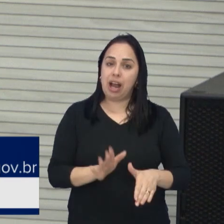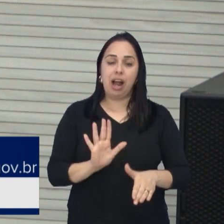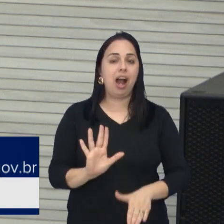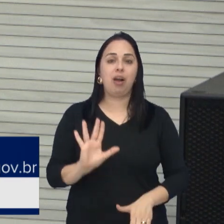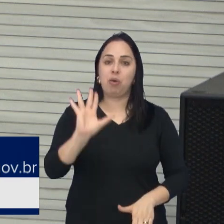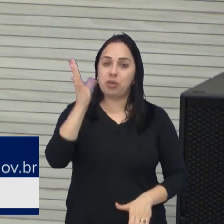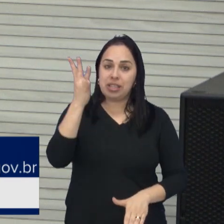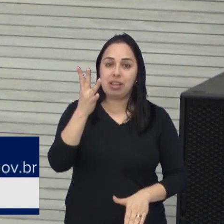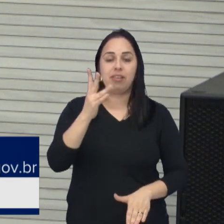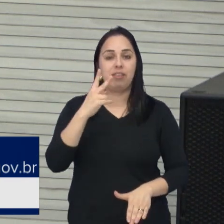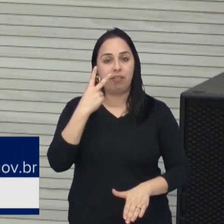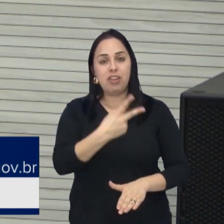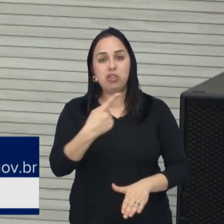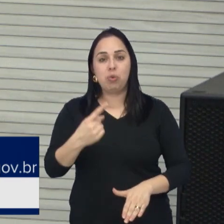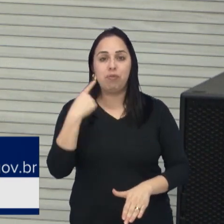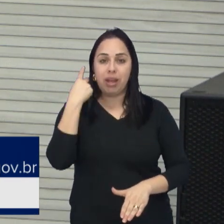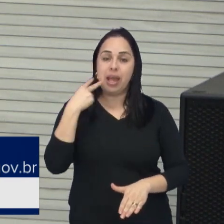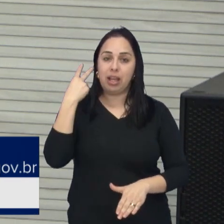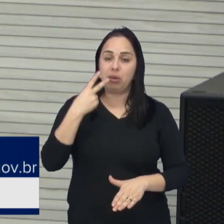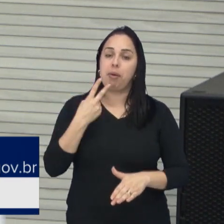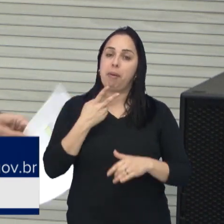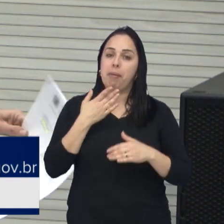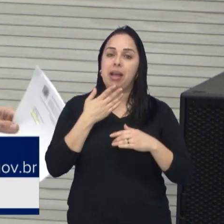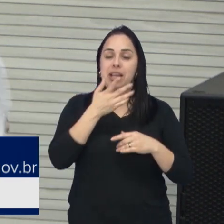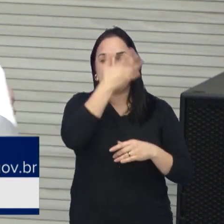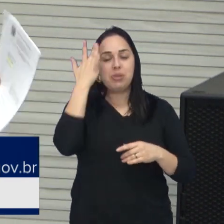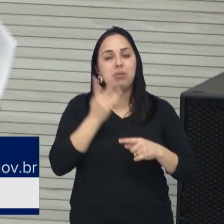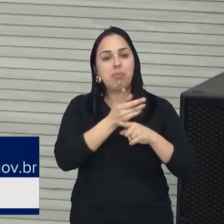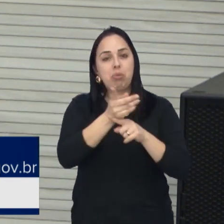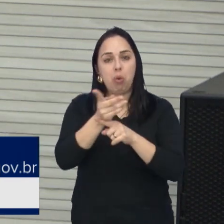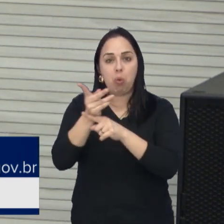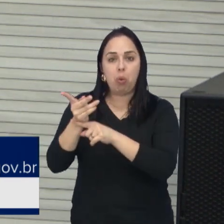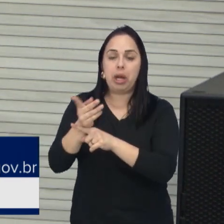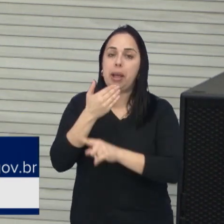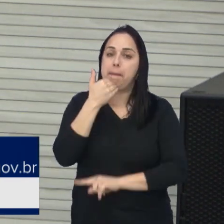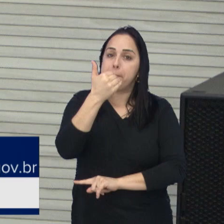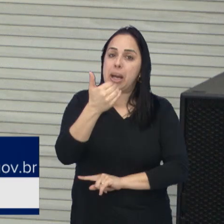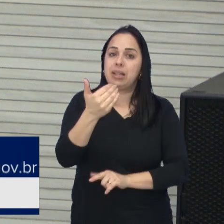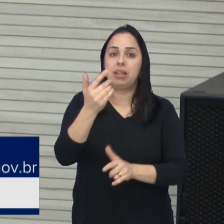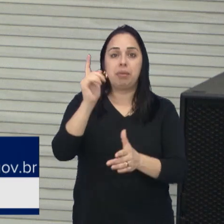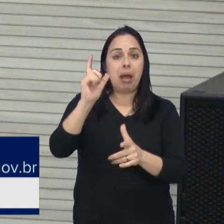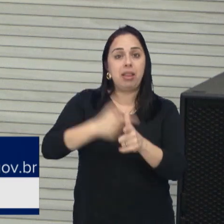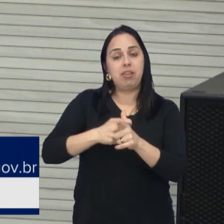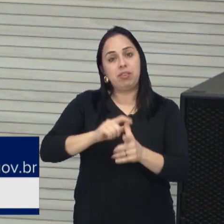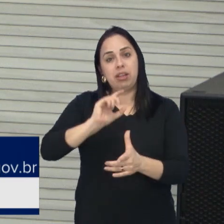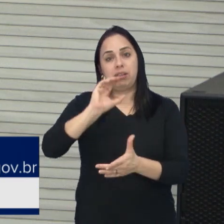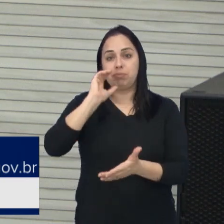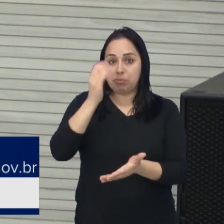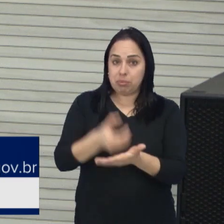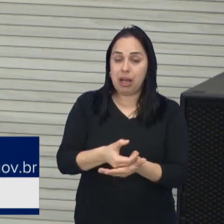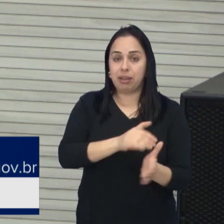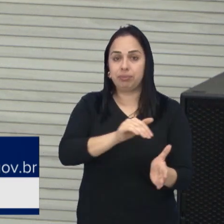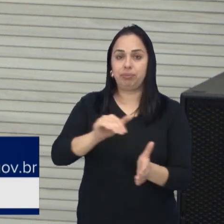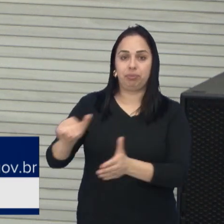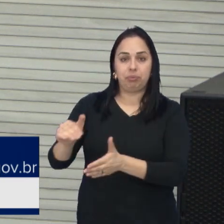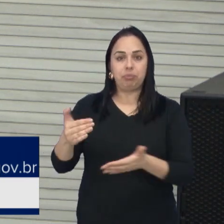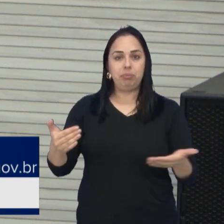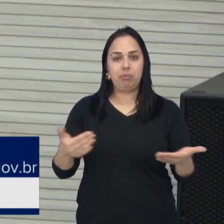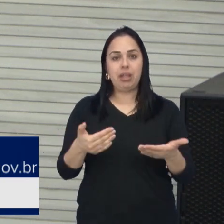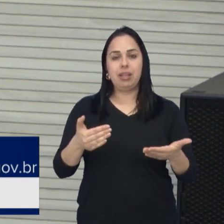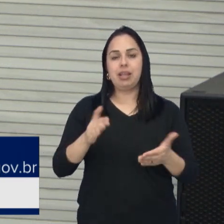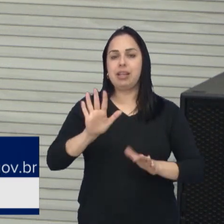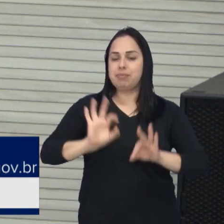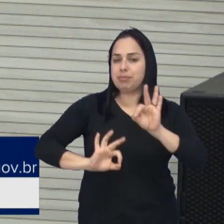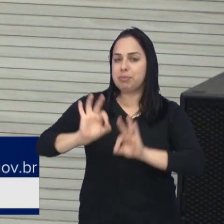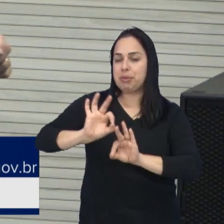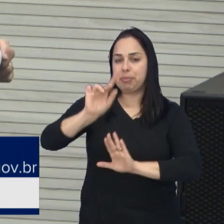que procuram e pedem essa ação da nossa parte. Mas voltando, a gente acaba fazendo projetos de